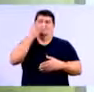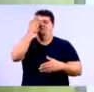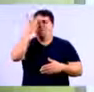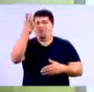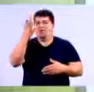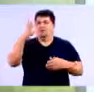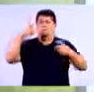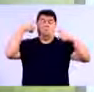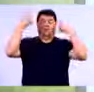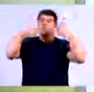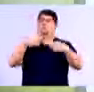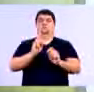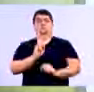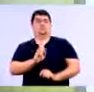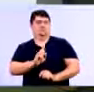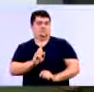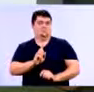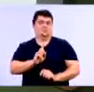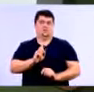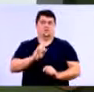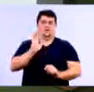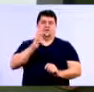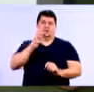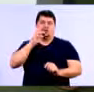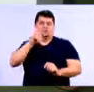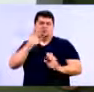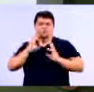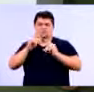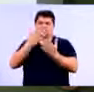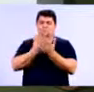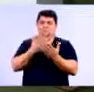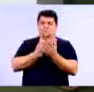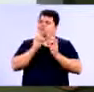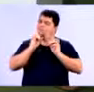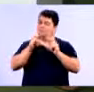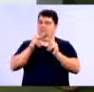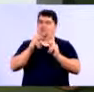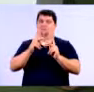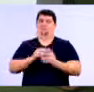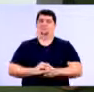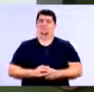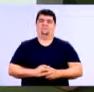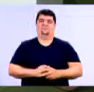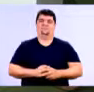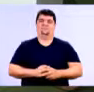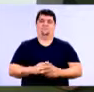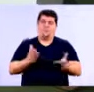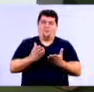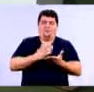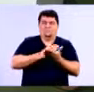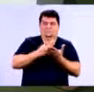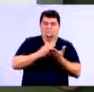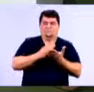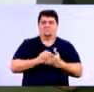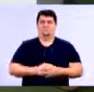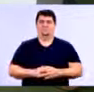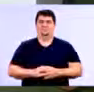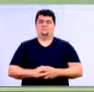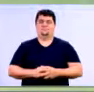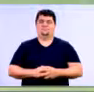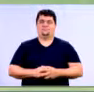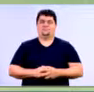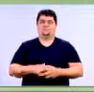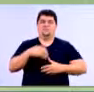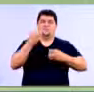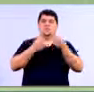Fiquem despreocupados, né, professor? É. Para quem acompanhou todas as aulas, vai dar tudo certo. Vamos lá, Denise. Vamos